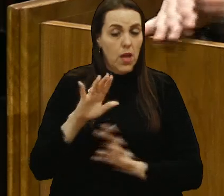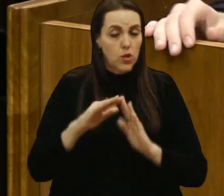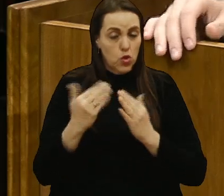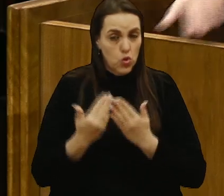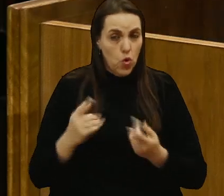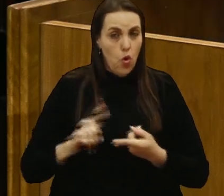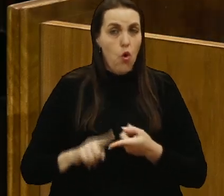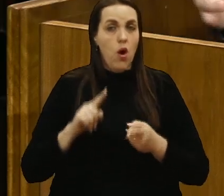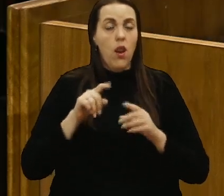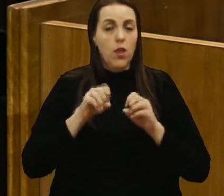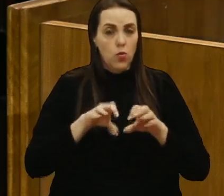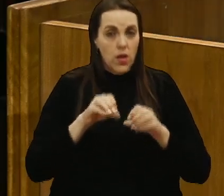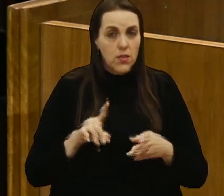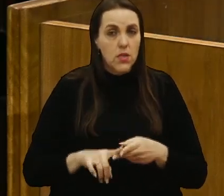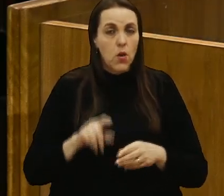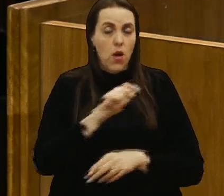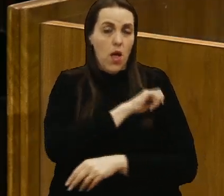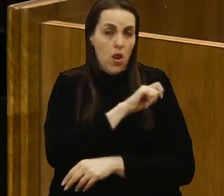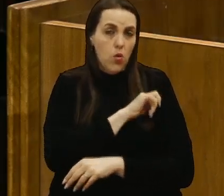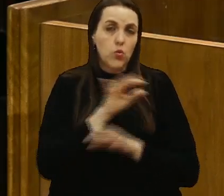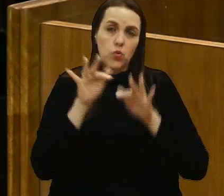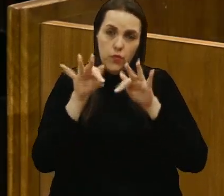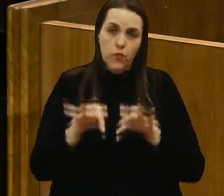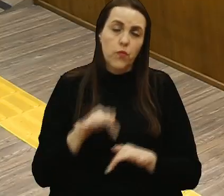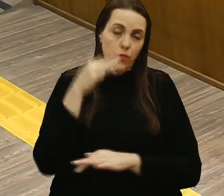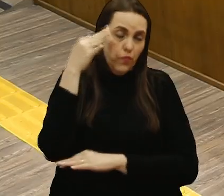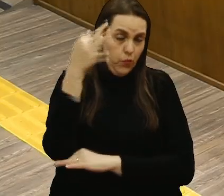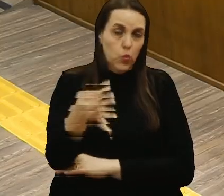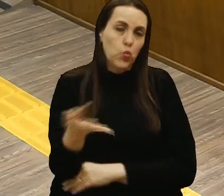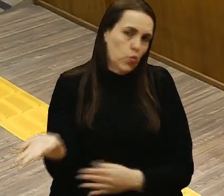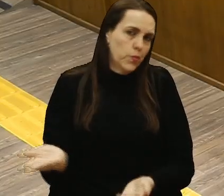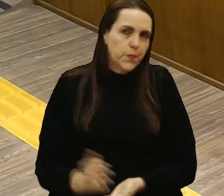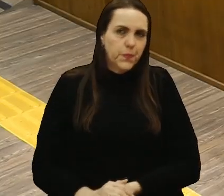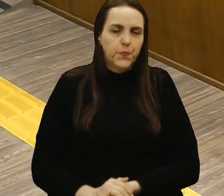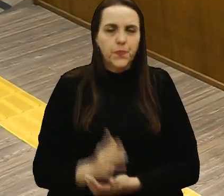nossos estudantes e o nosso futuro. Obrigado, senhor presidente. A sua palavra. Com a palavra...